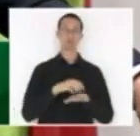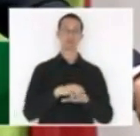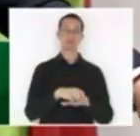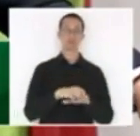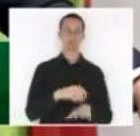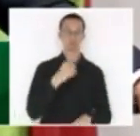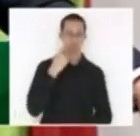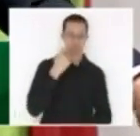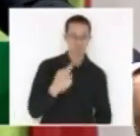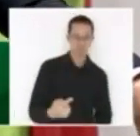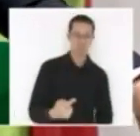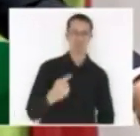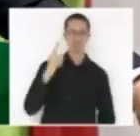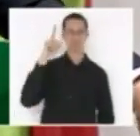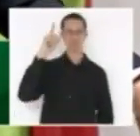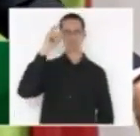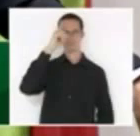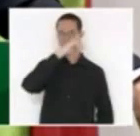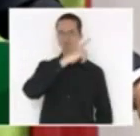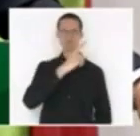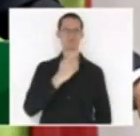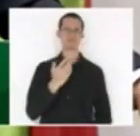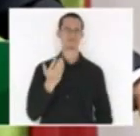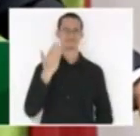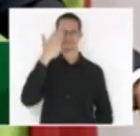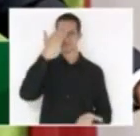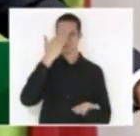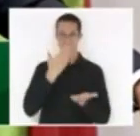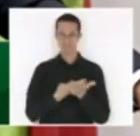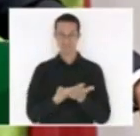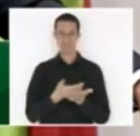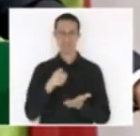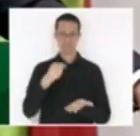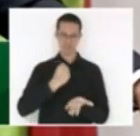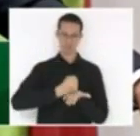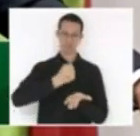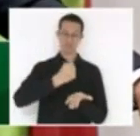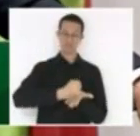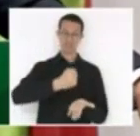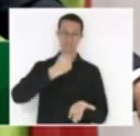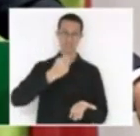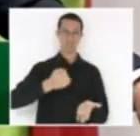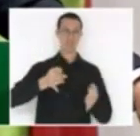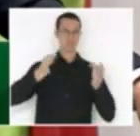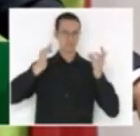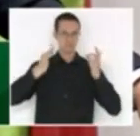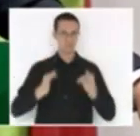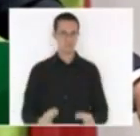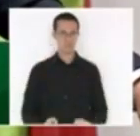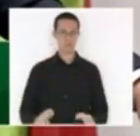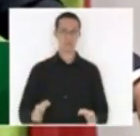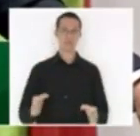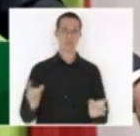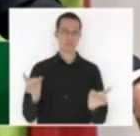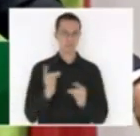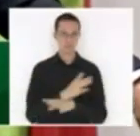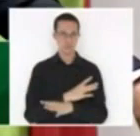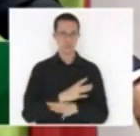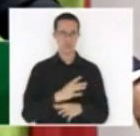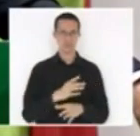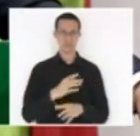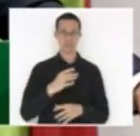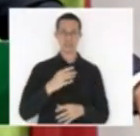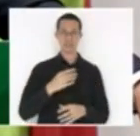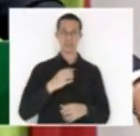muito difícil acreditar que esse contrato vai terminar e a obra vai ser entregue em